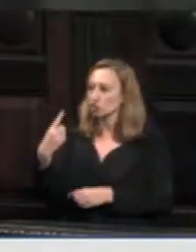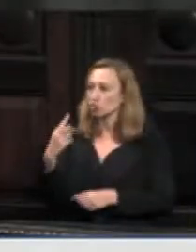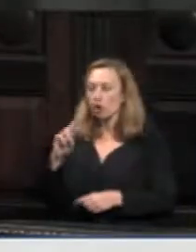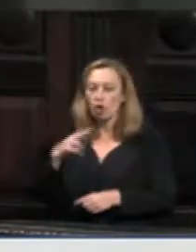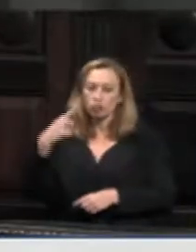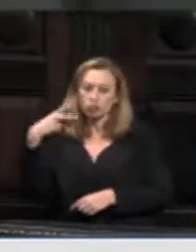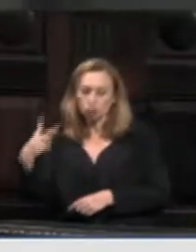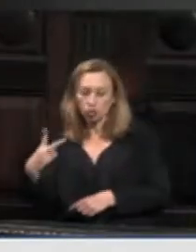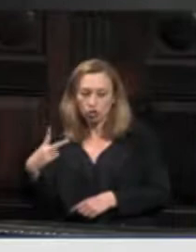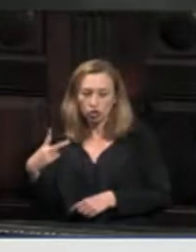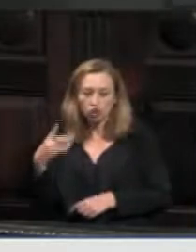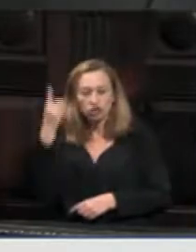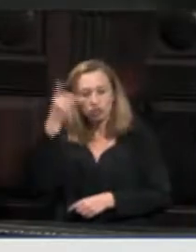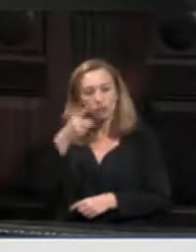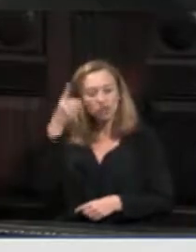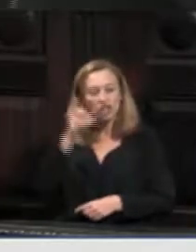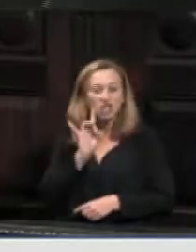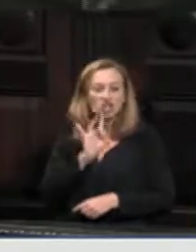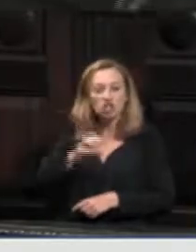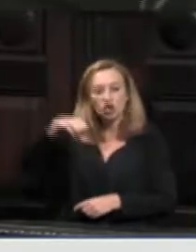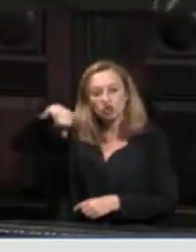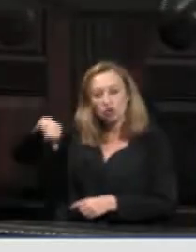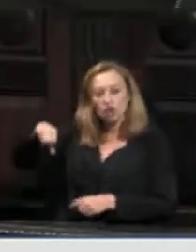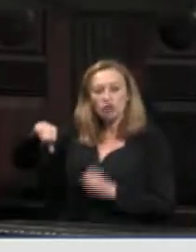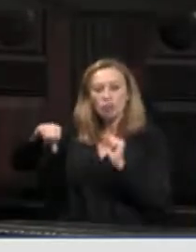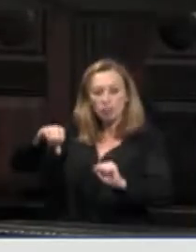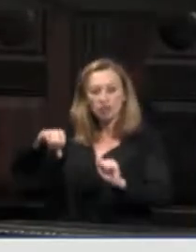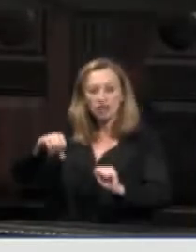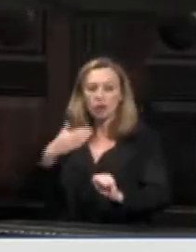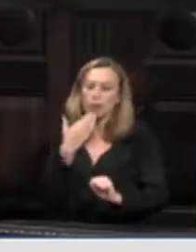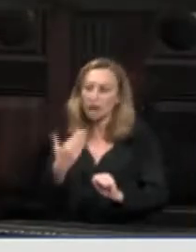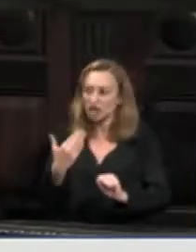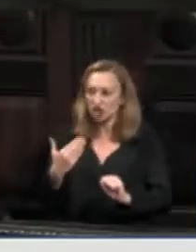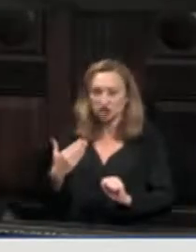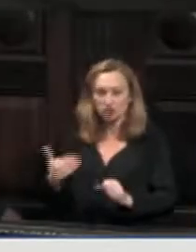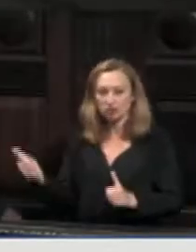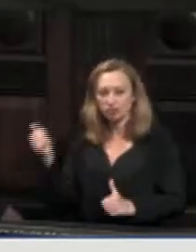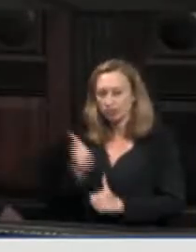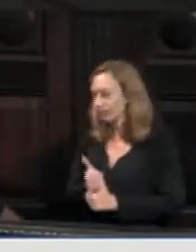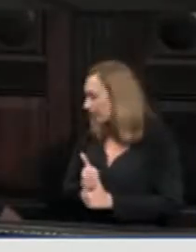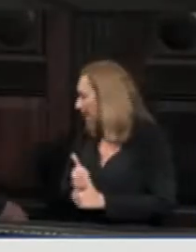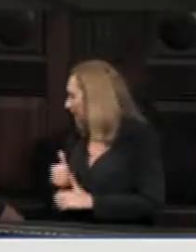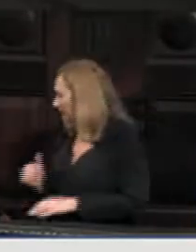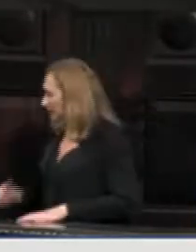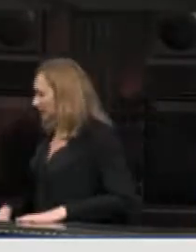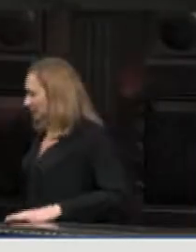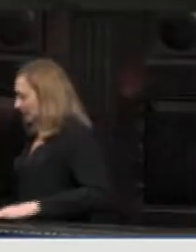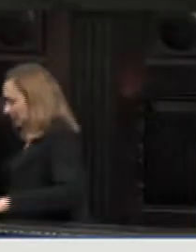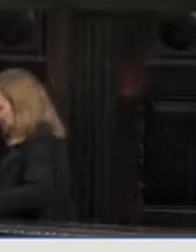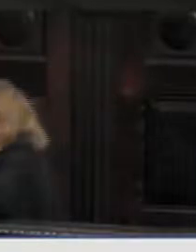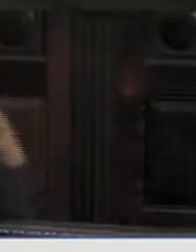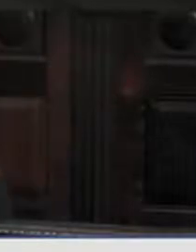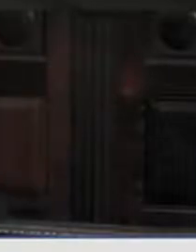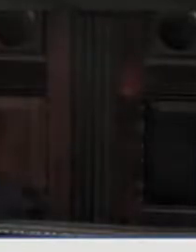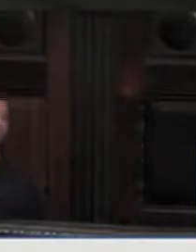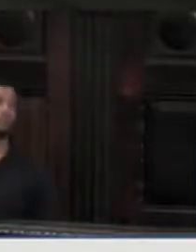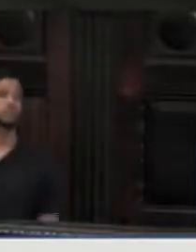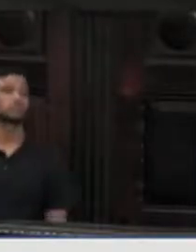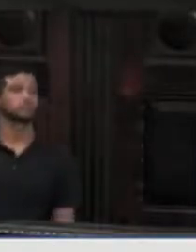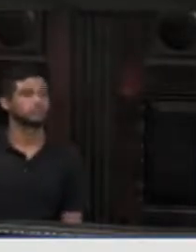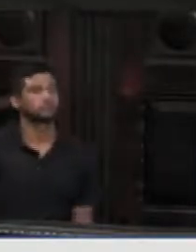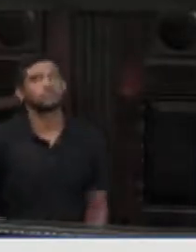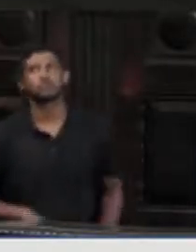E somente 9 partidos poderão pedir destaque nos grandes momentos que